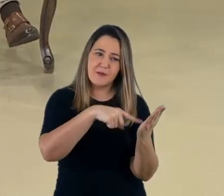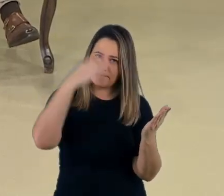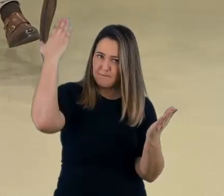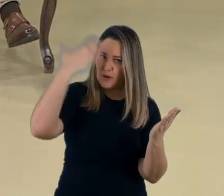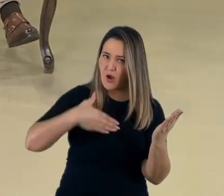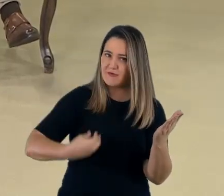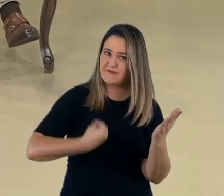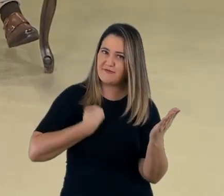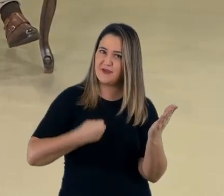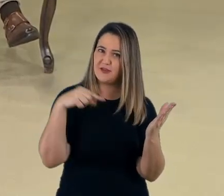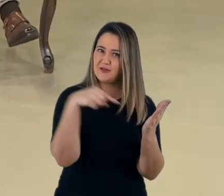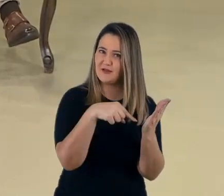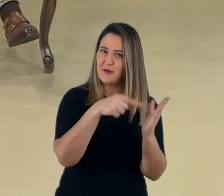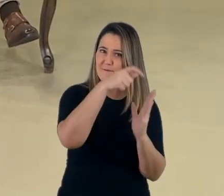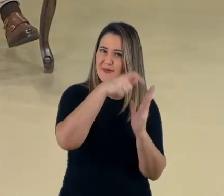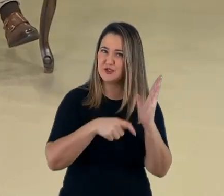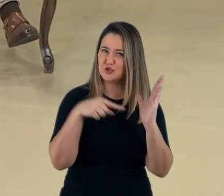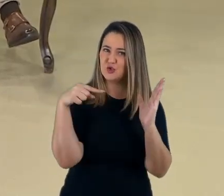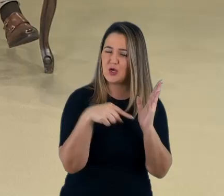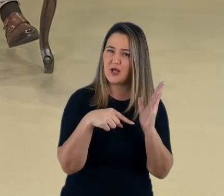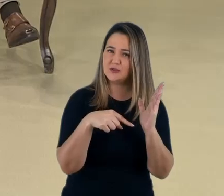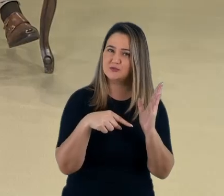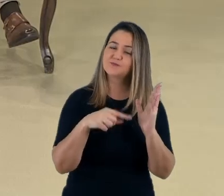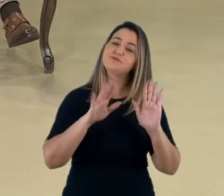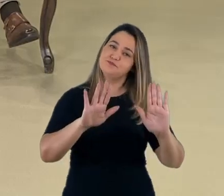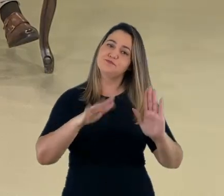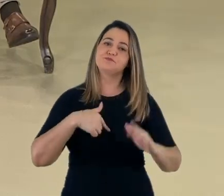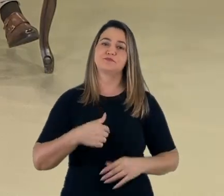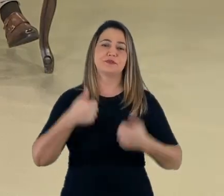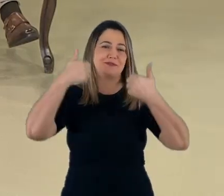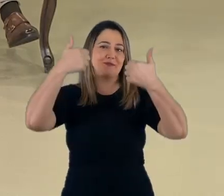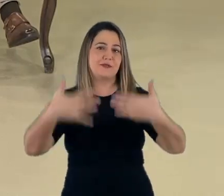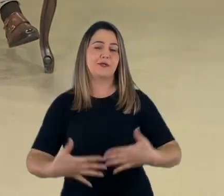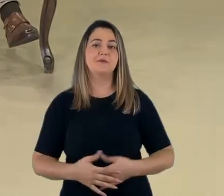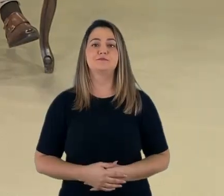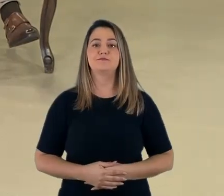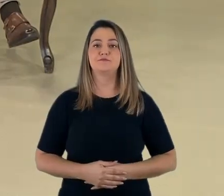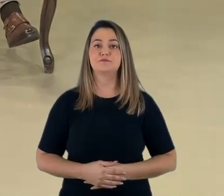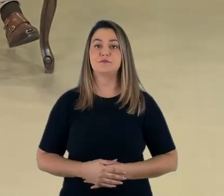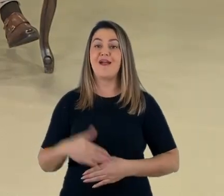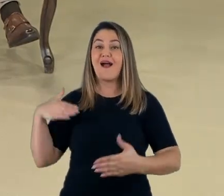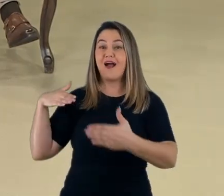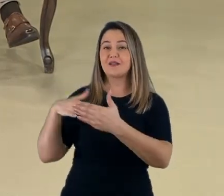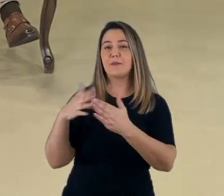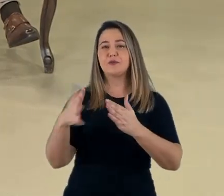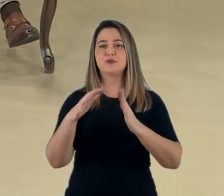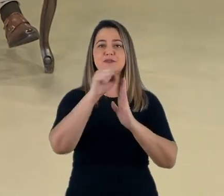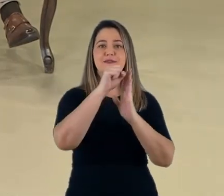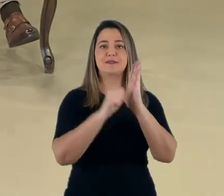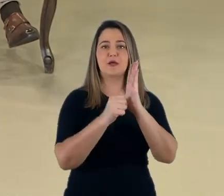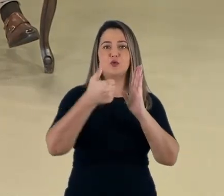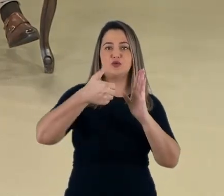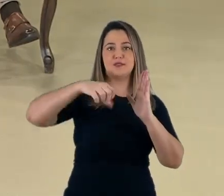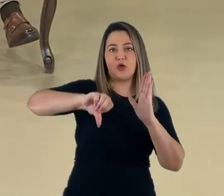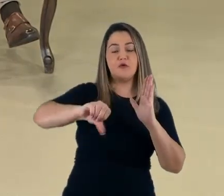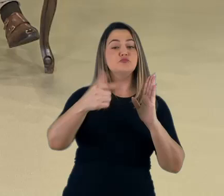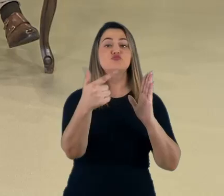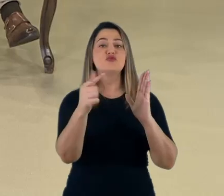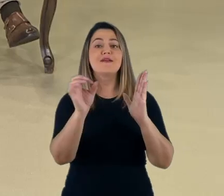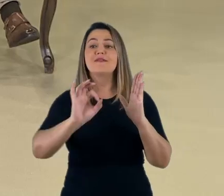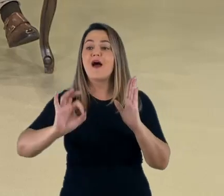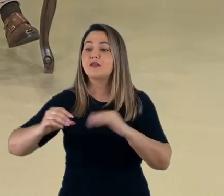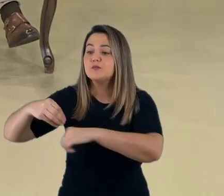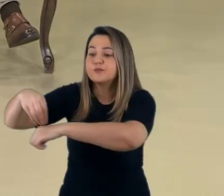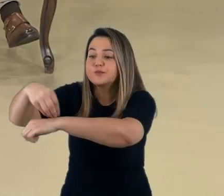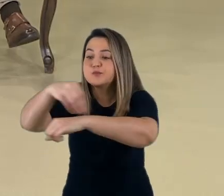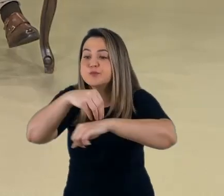para você. Até o século XIX, nenhuma menção havia nos registros antigos sobre esse rei chamado Belsazar. O